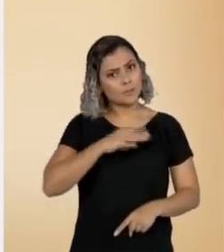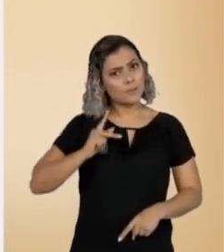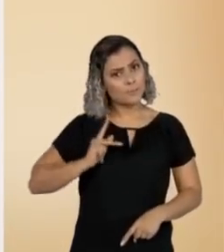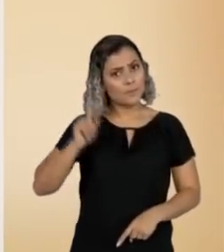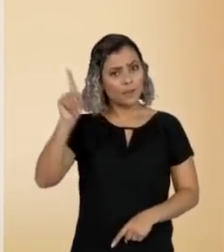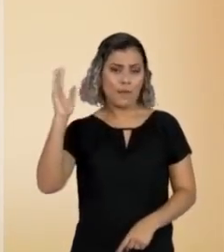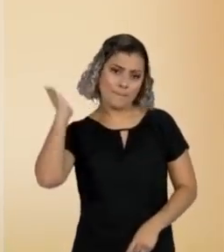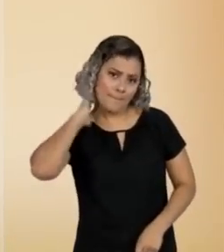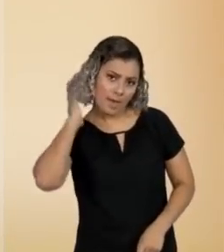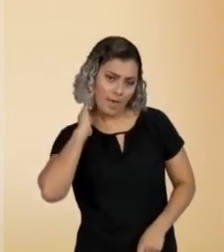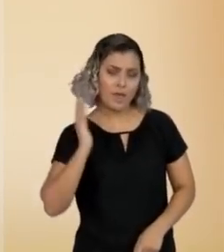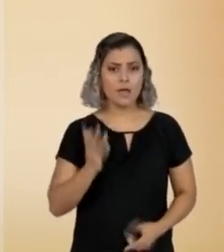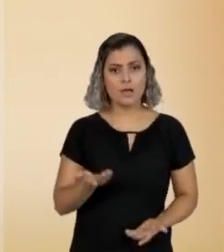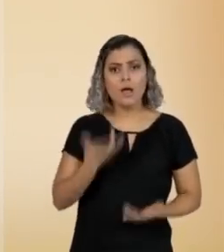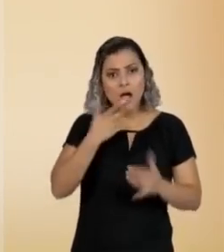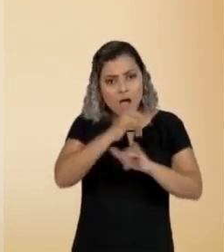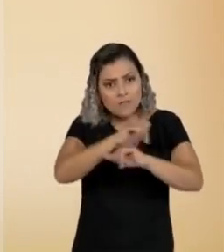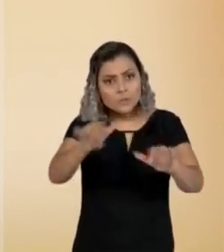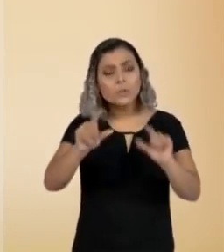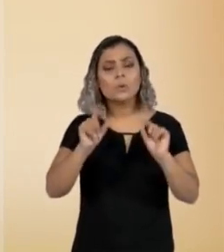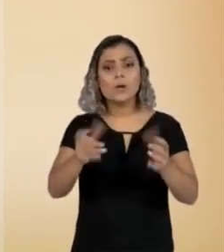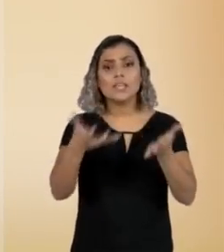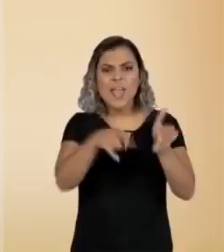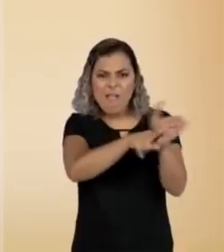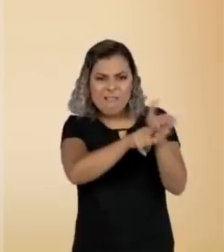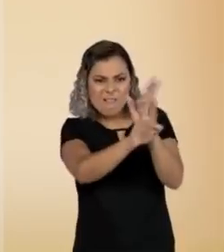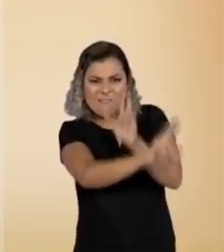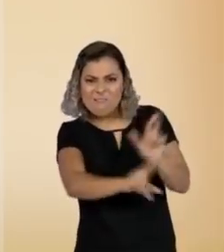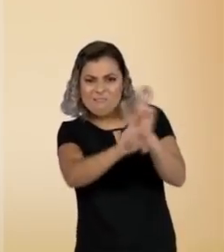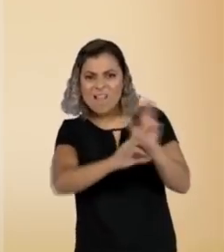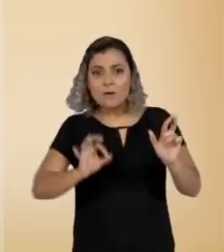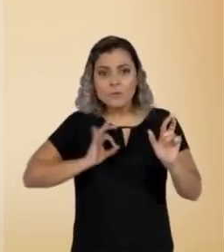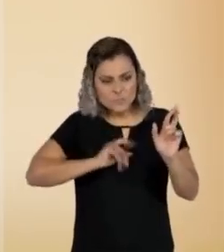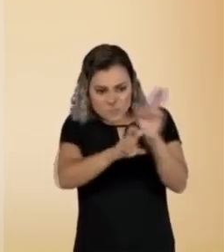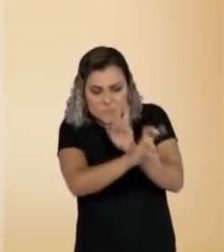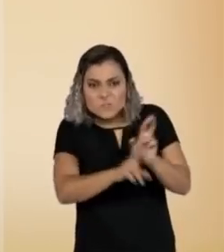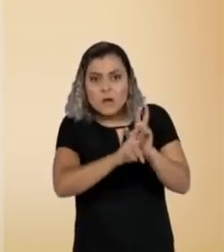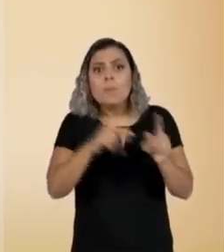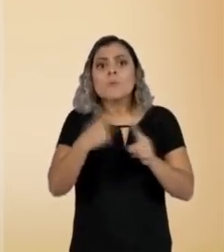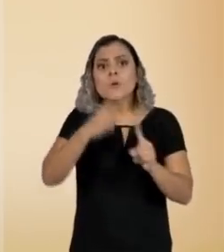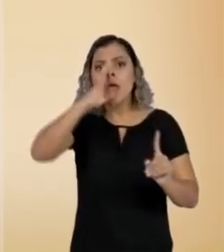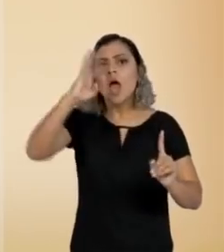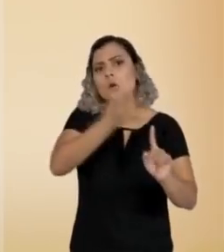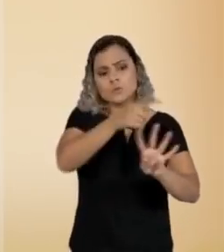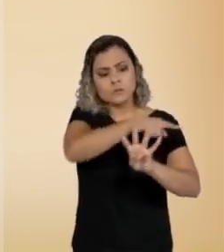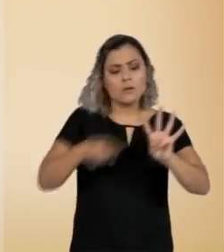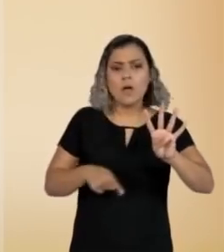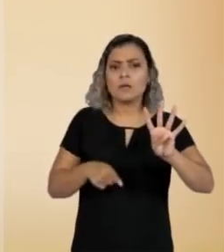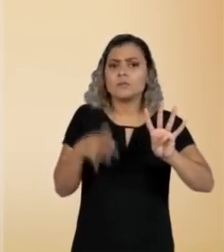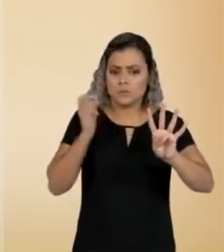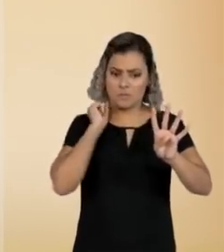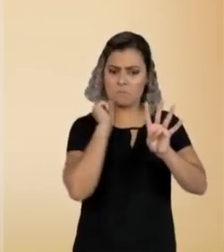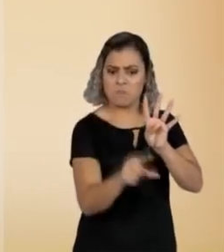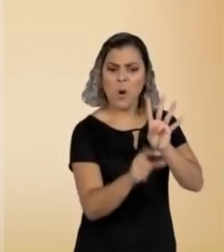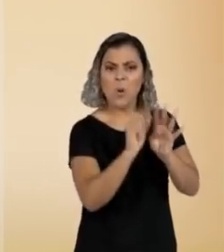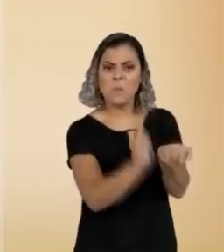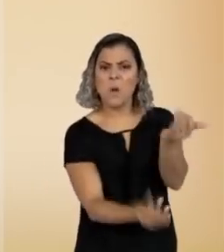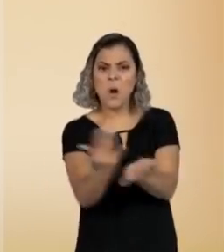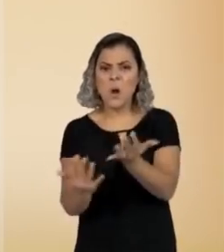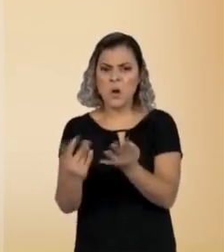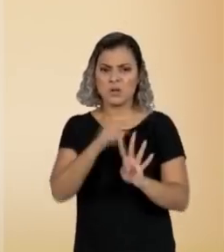do Pará pediu acesso integral ao inquérito da Polícia Civil que acusa os brigadistas pelos incêndios